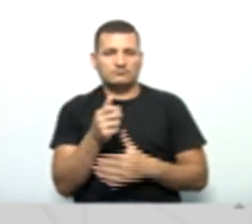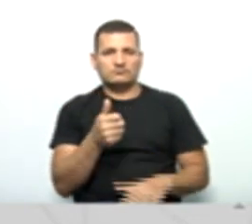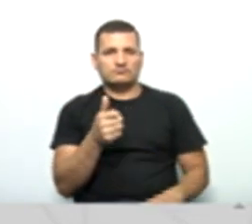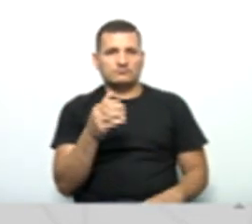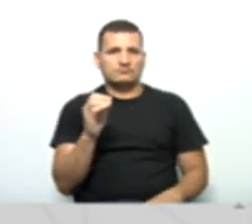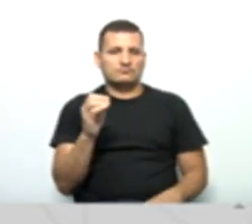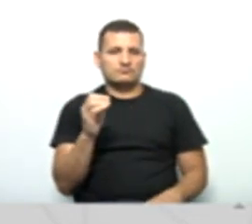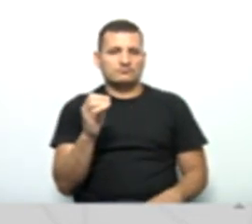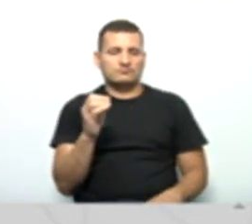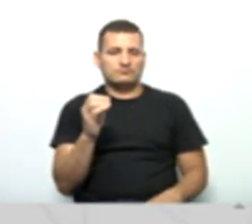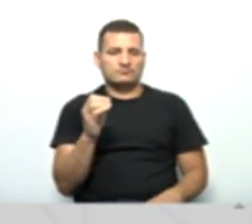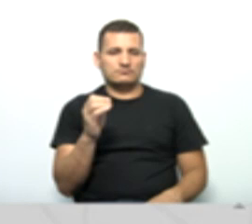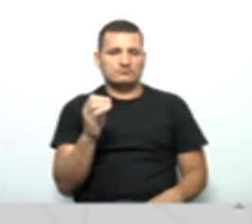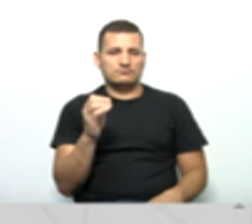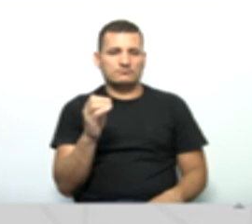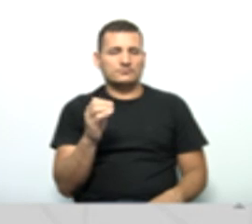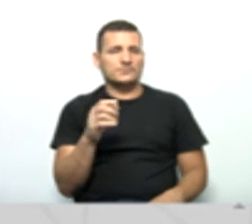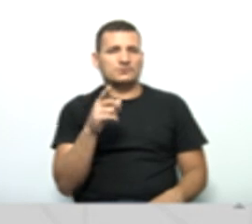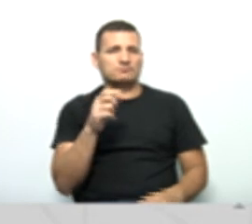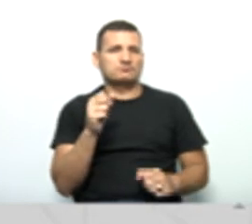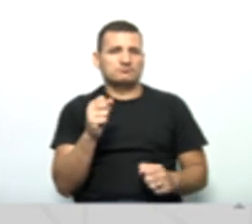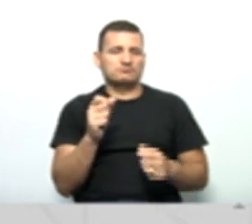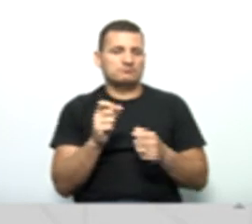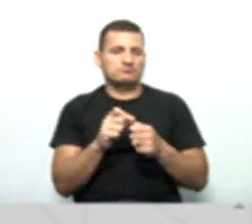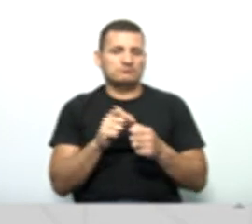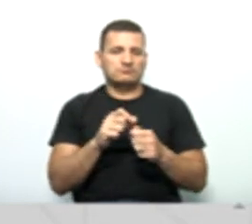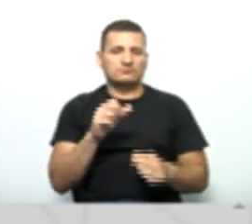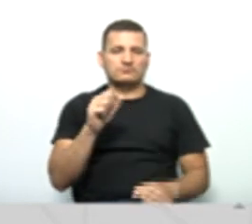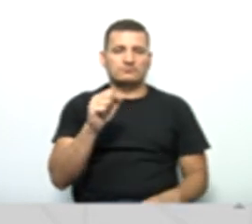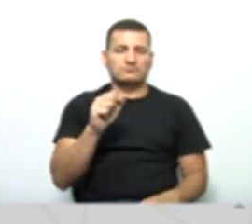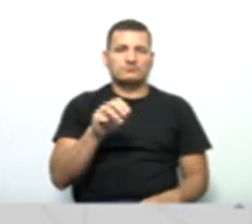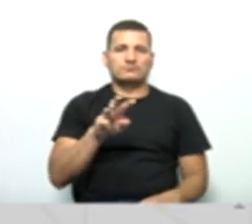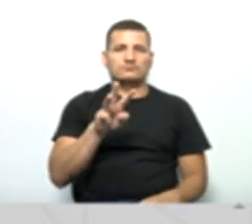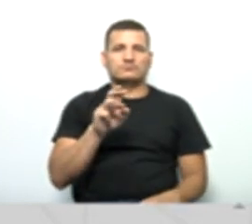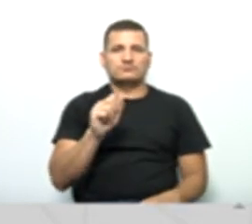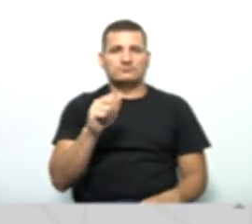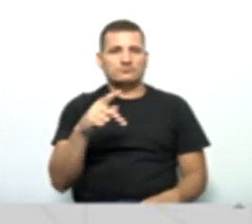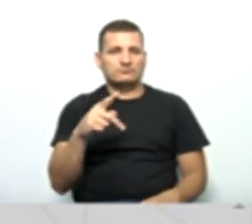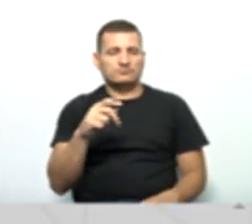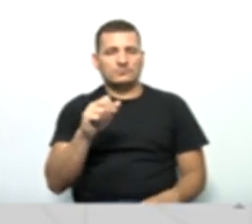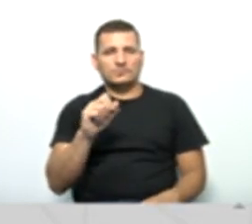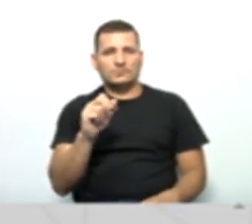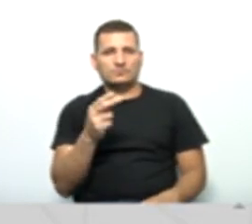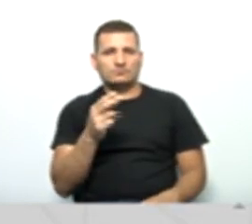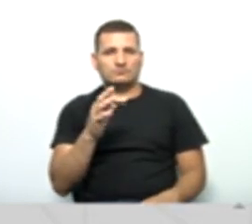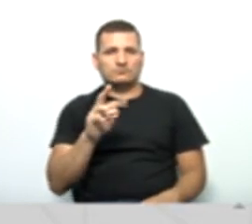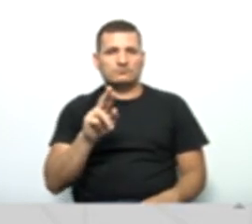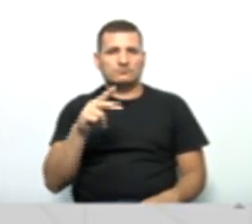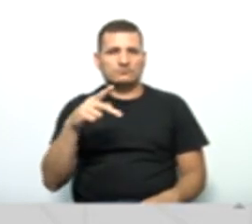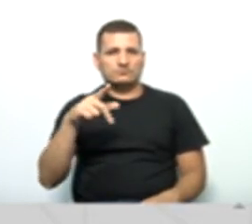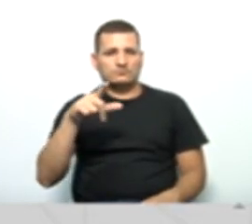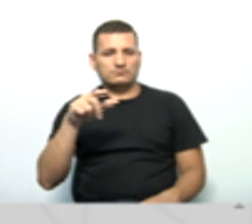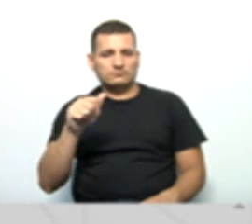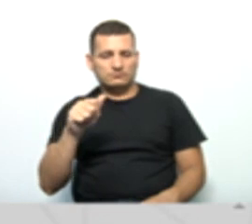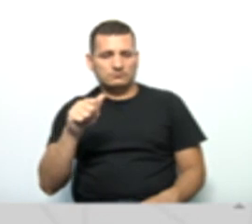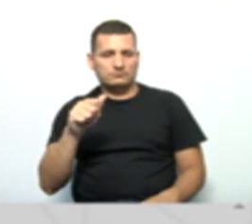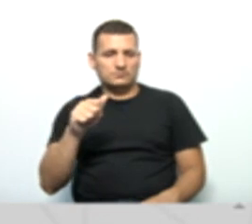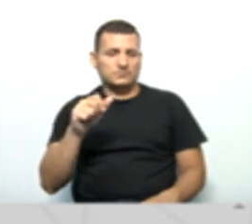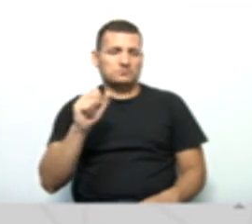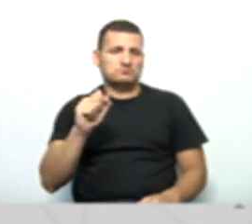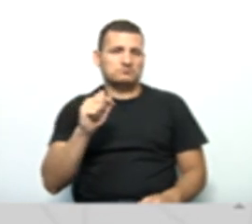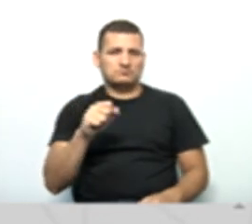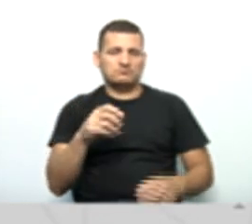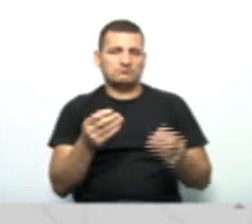Ok? Isso é o que você pode fazer com swap, com tupla. Mas você não pode colocar nada dentro dessa tupla, mas você pode fazer esse